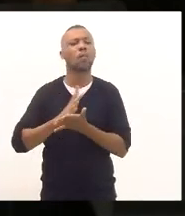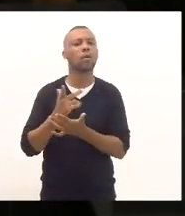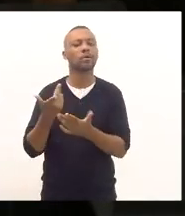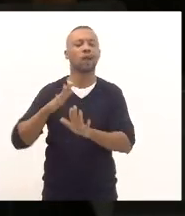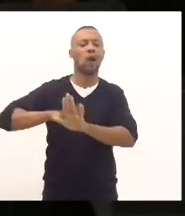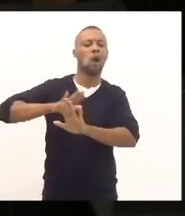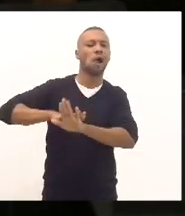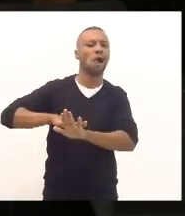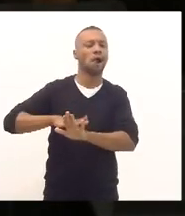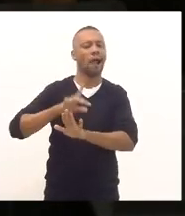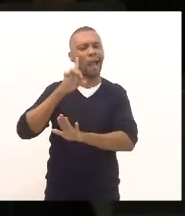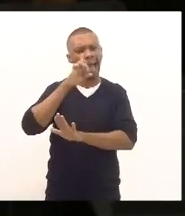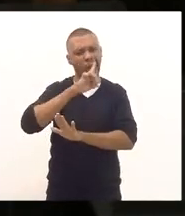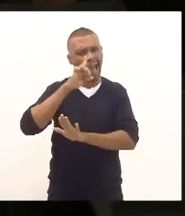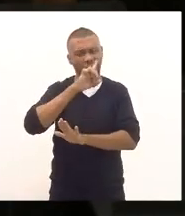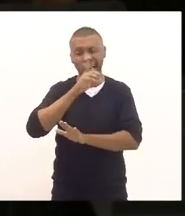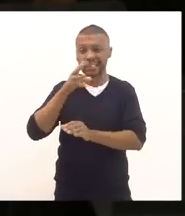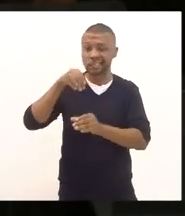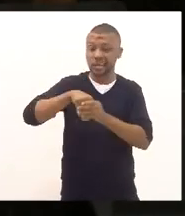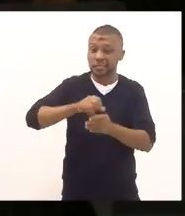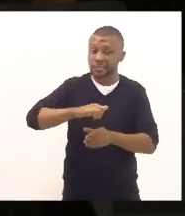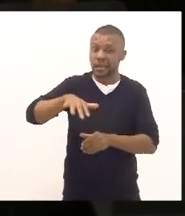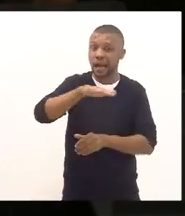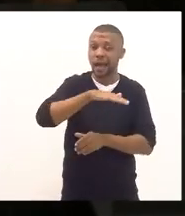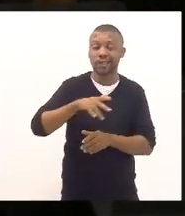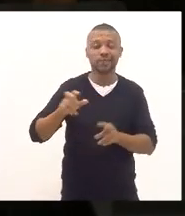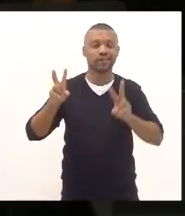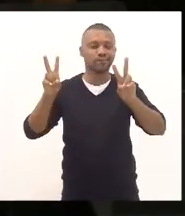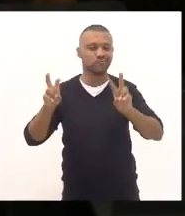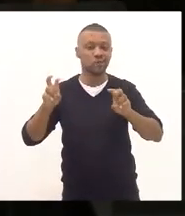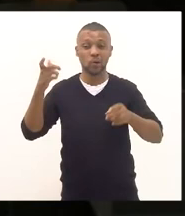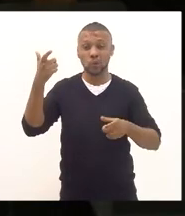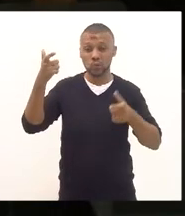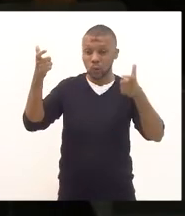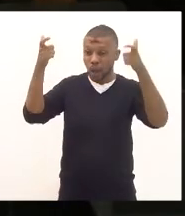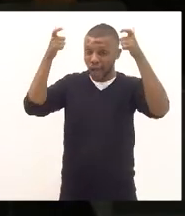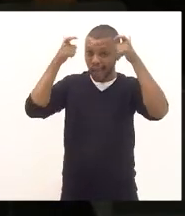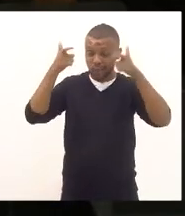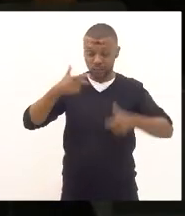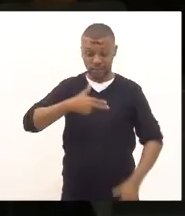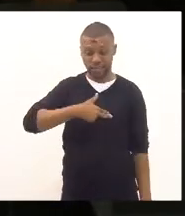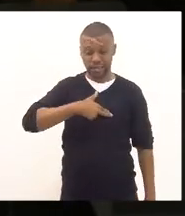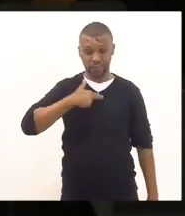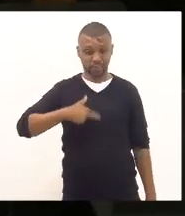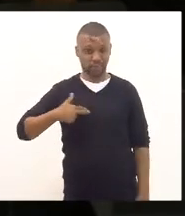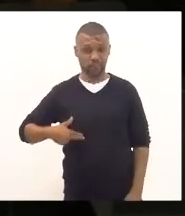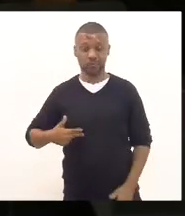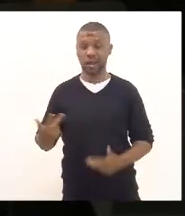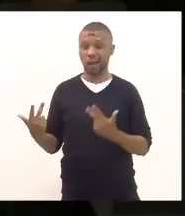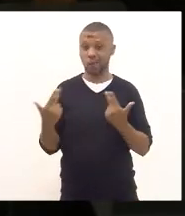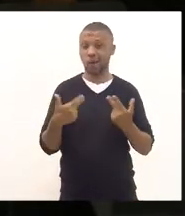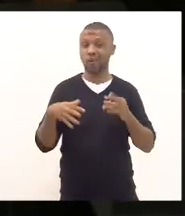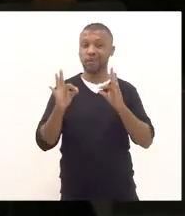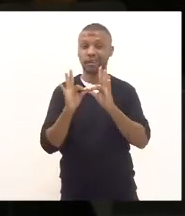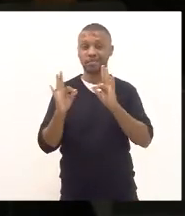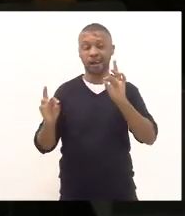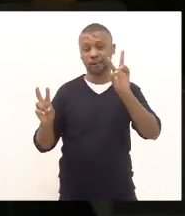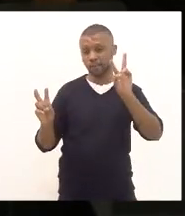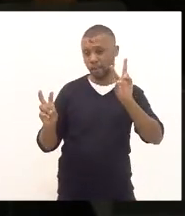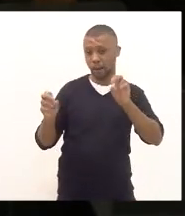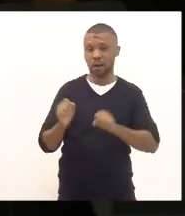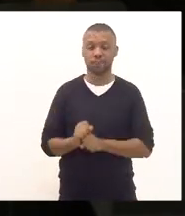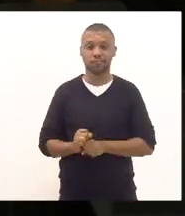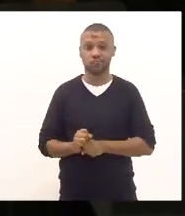algo errado no reino da Dinamarca É como diz o provérbio popular o terceiro